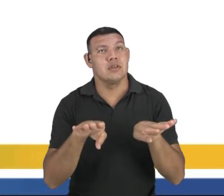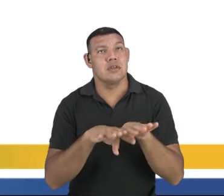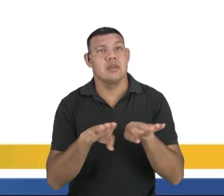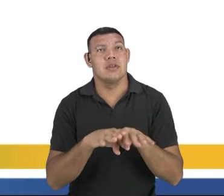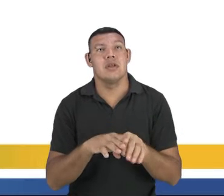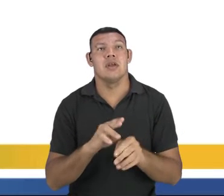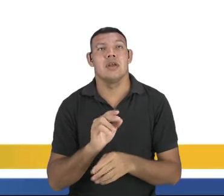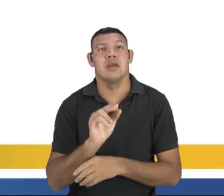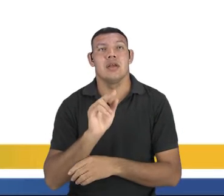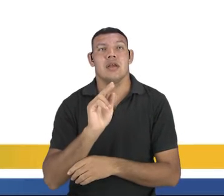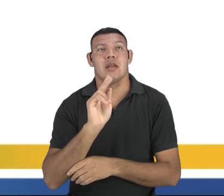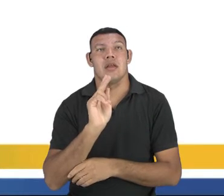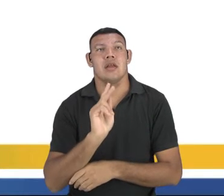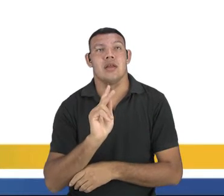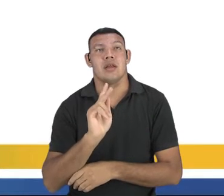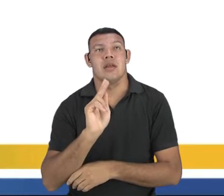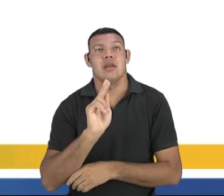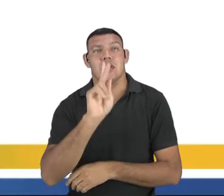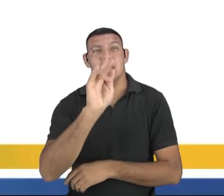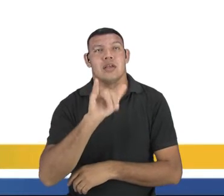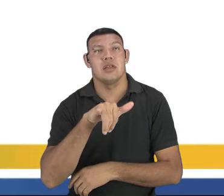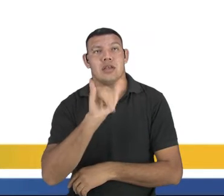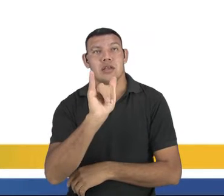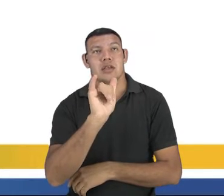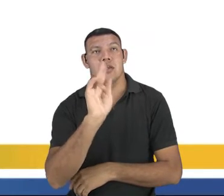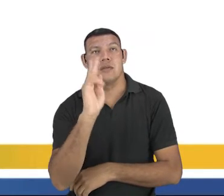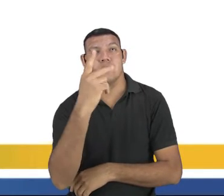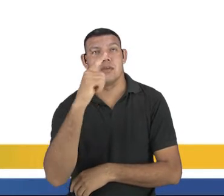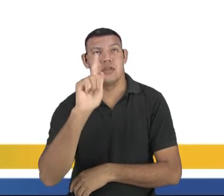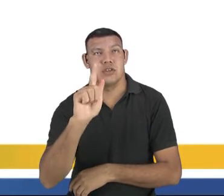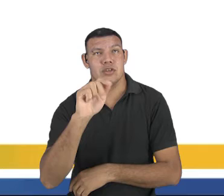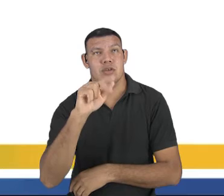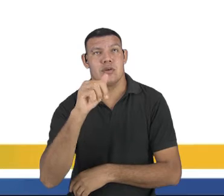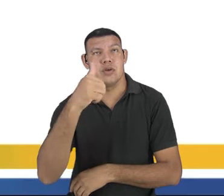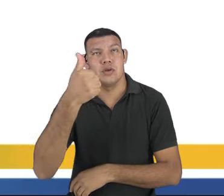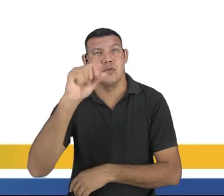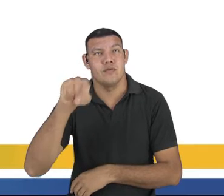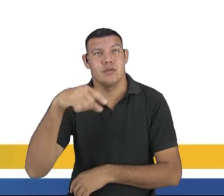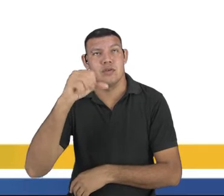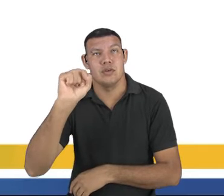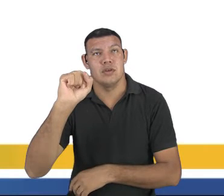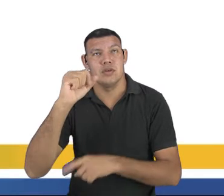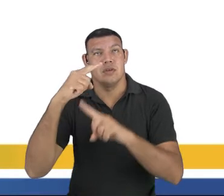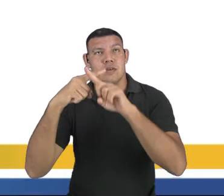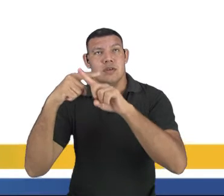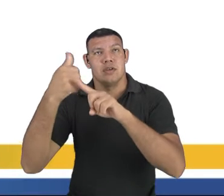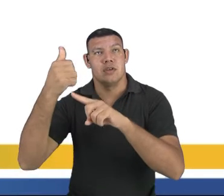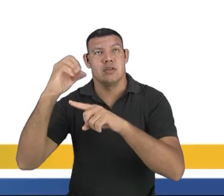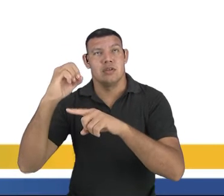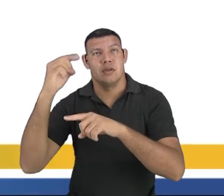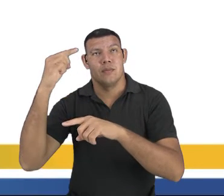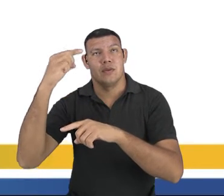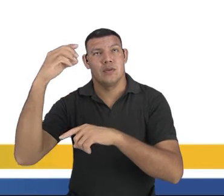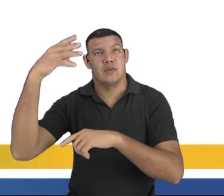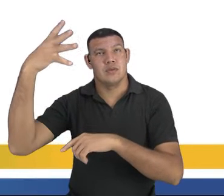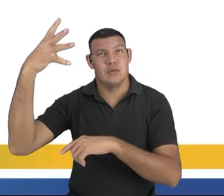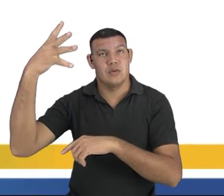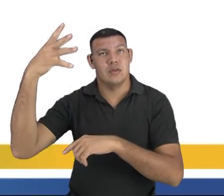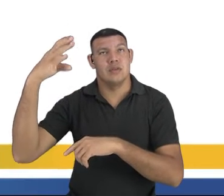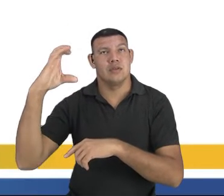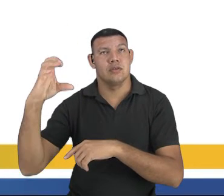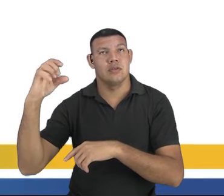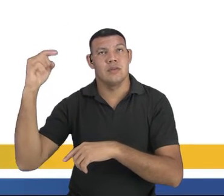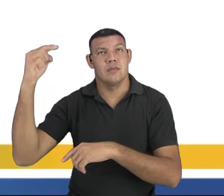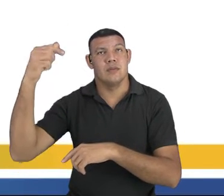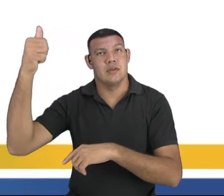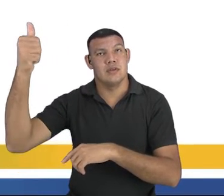Hg é o mercúrio, e aí o vidro está o próprio nome dele aqui. Então vamos lá. Coloquei até colorido aqui para você ir acompanhando o que